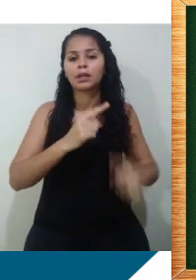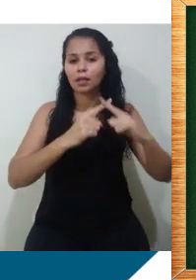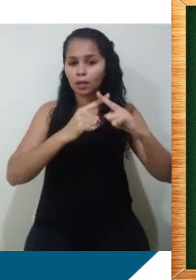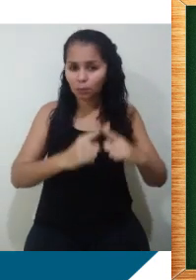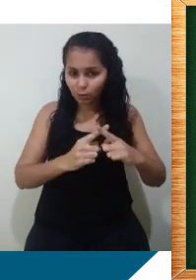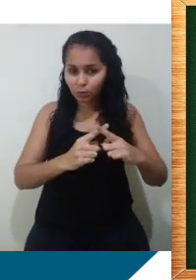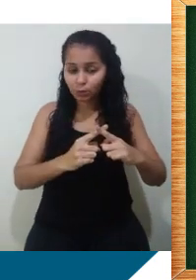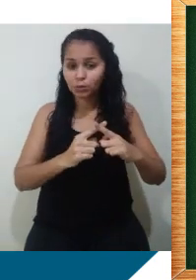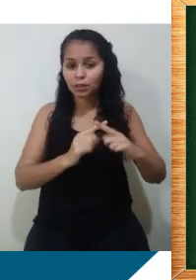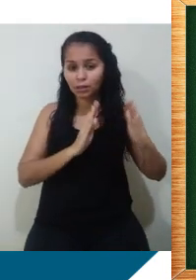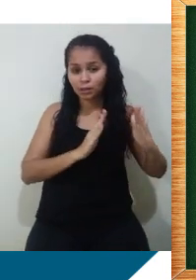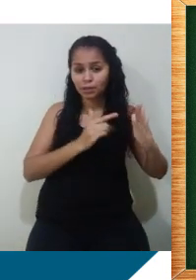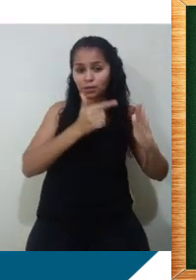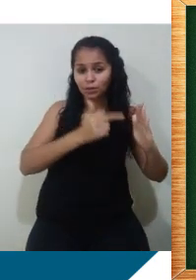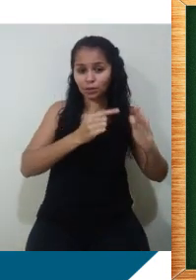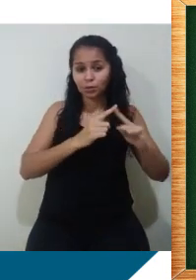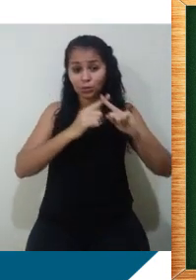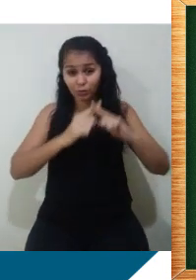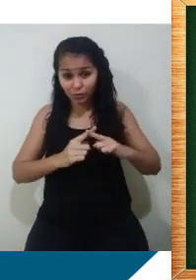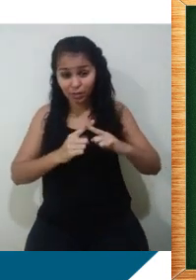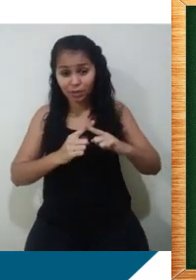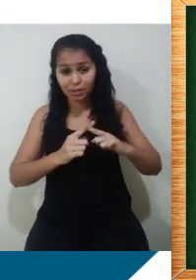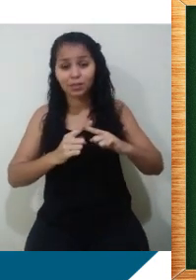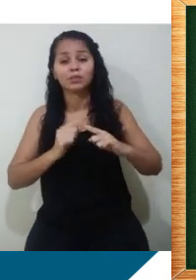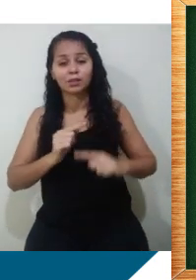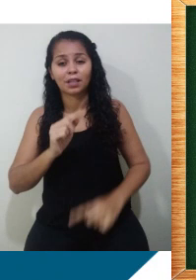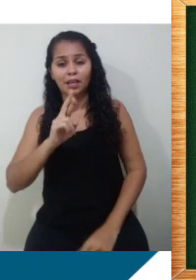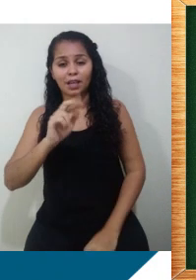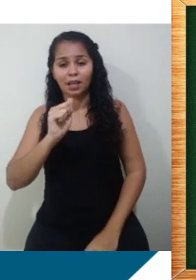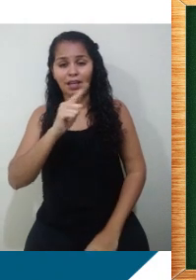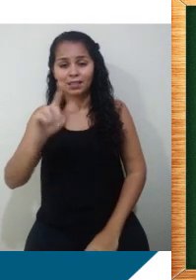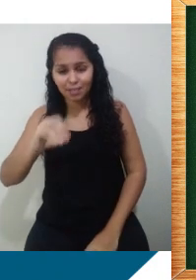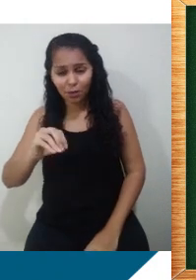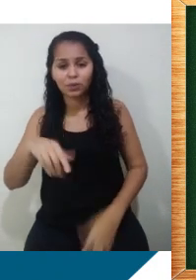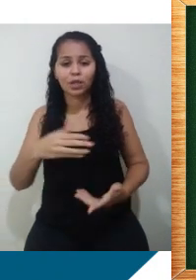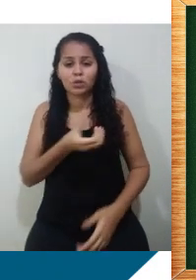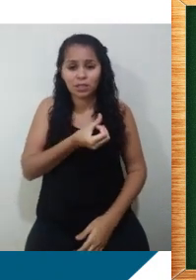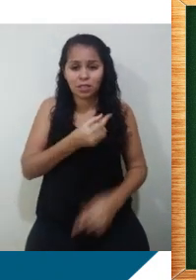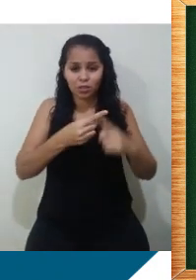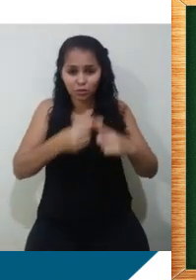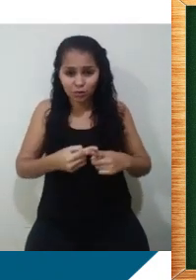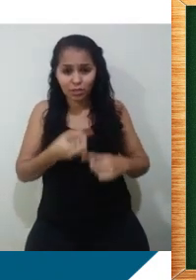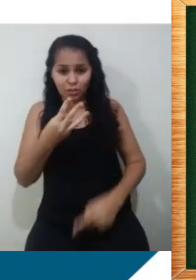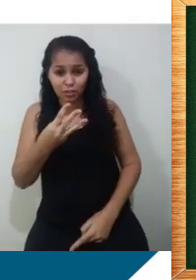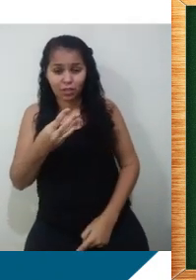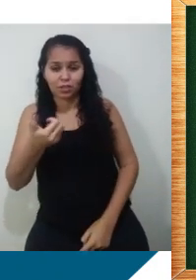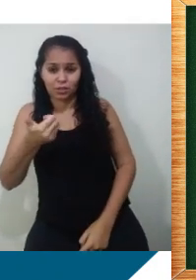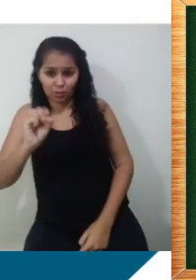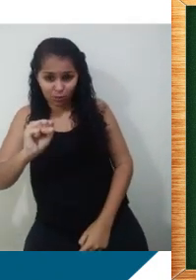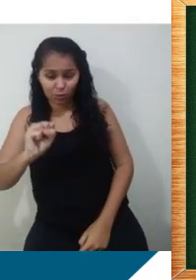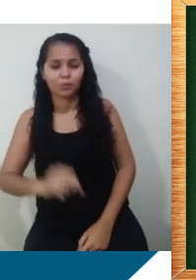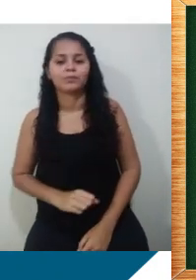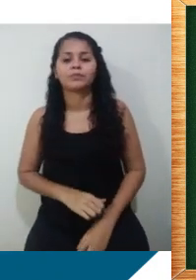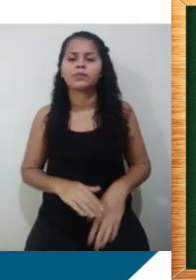razão. 6 vezes 3, 18. O quarto termo será 18 vezes